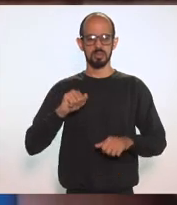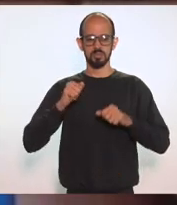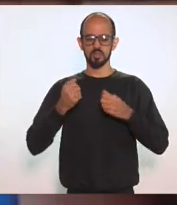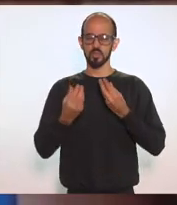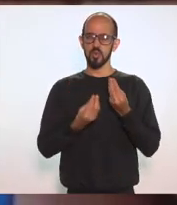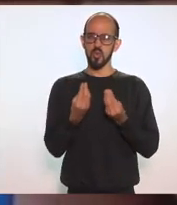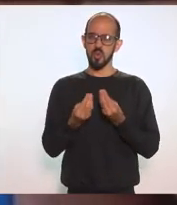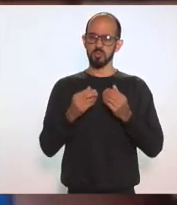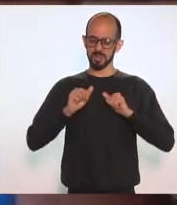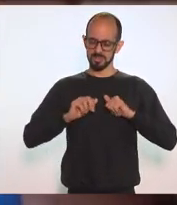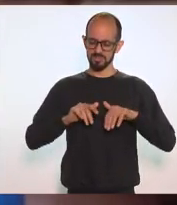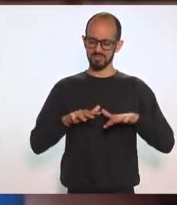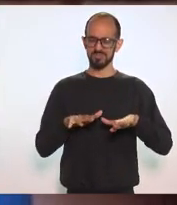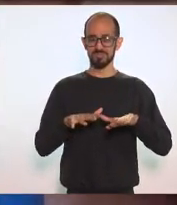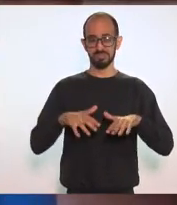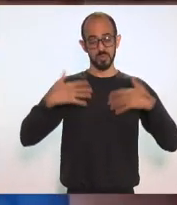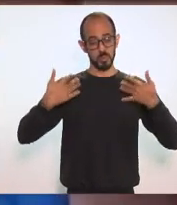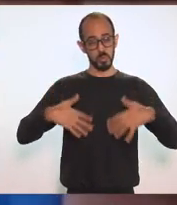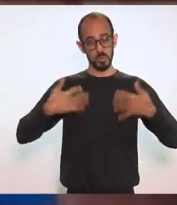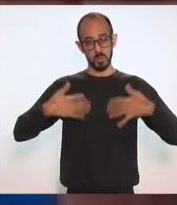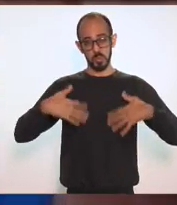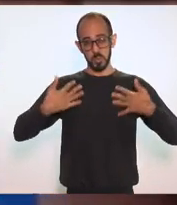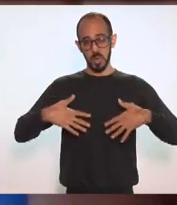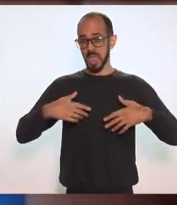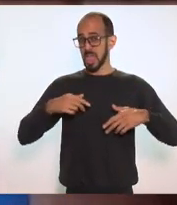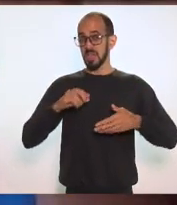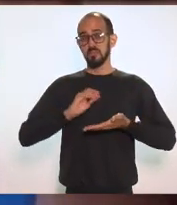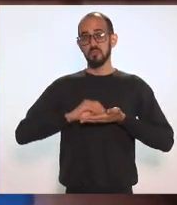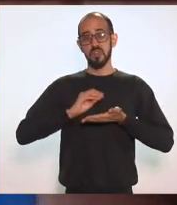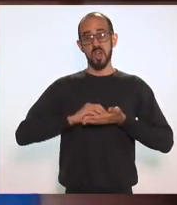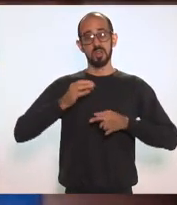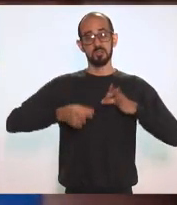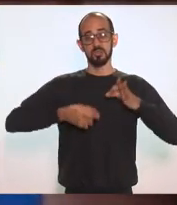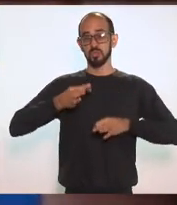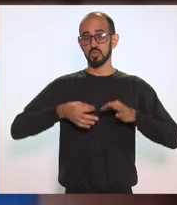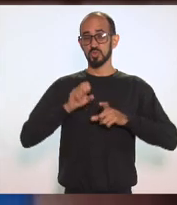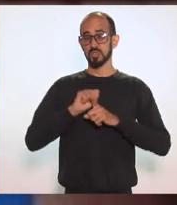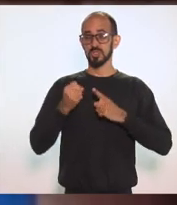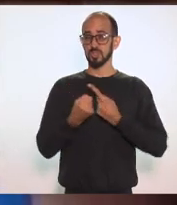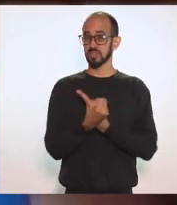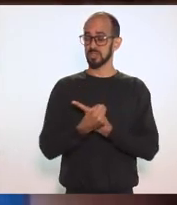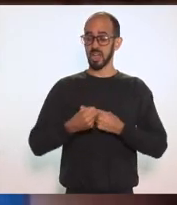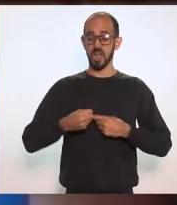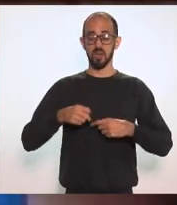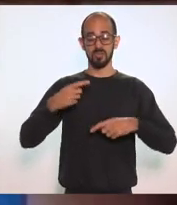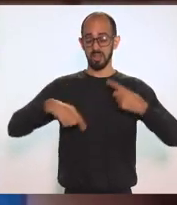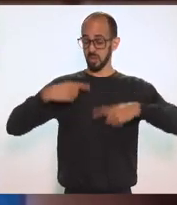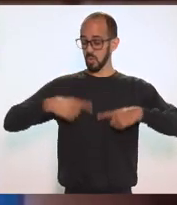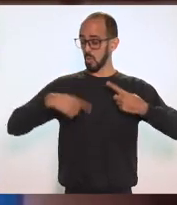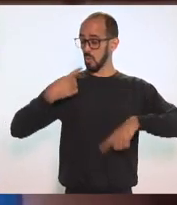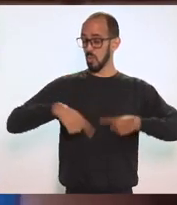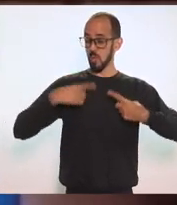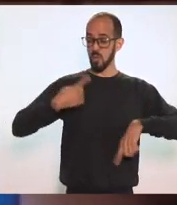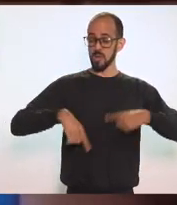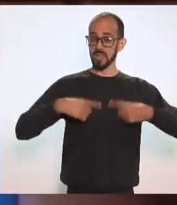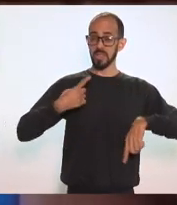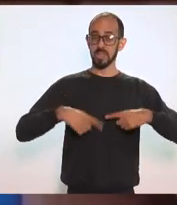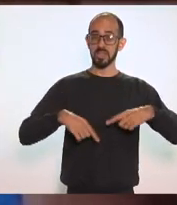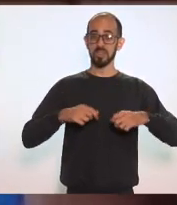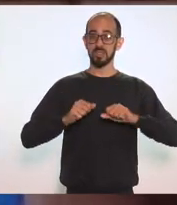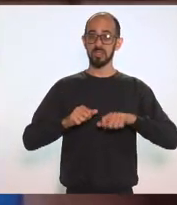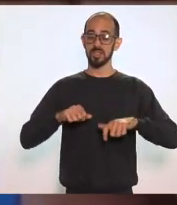seja, a sobreposição de injustiças sociais, vão concorrendo para o aprofundamento da